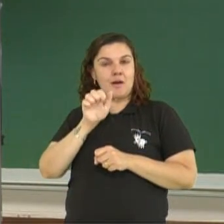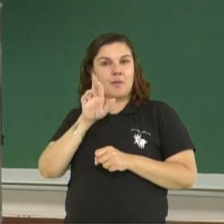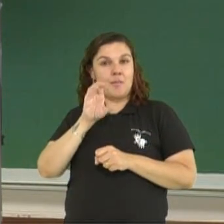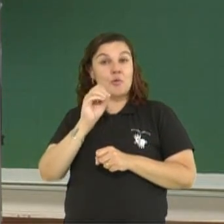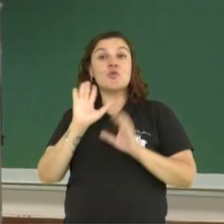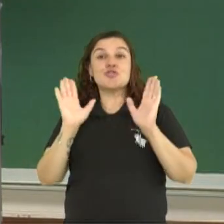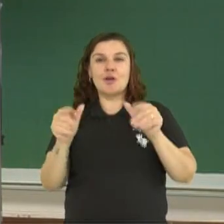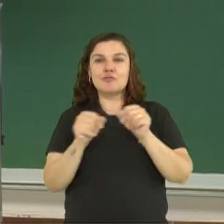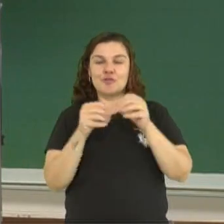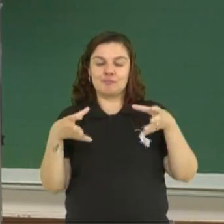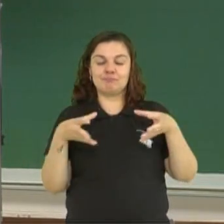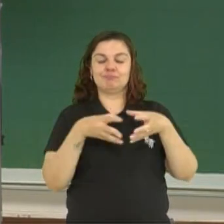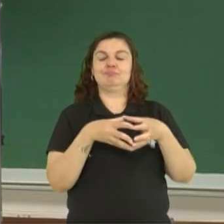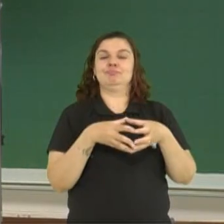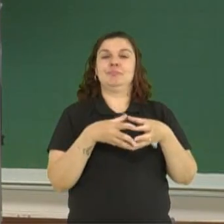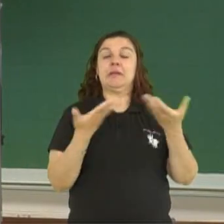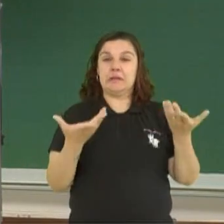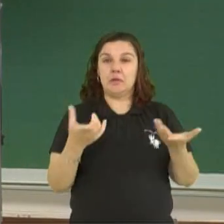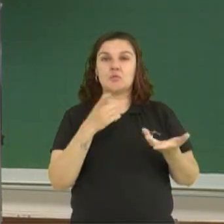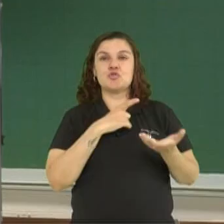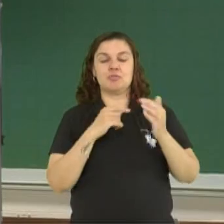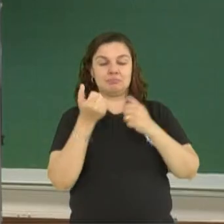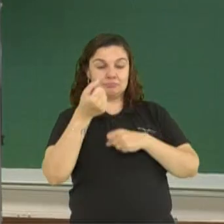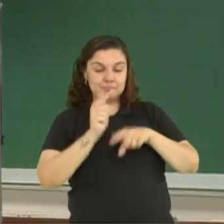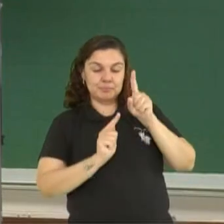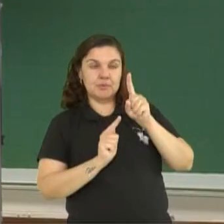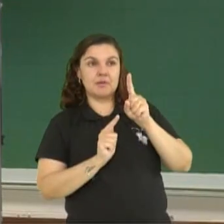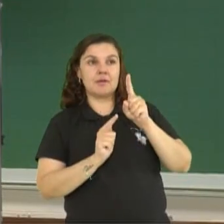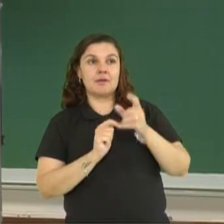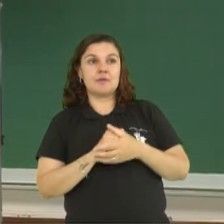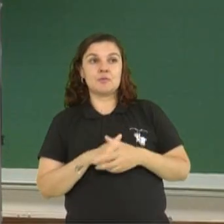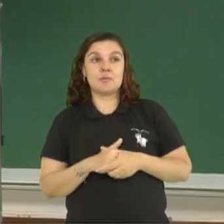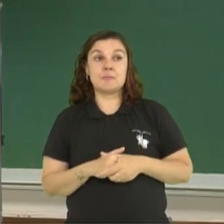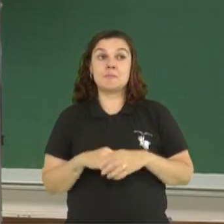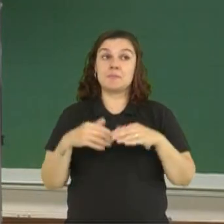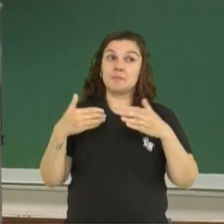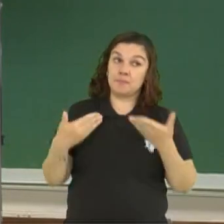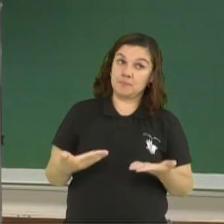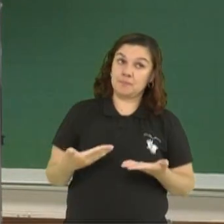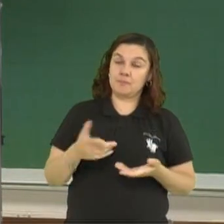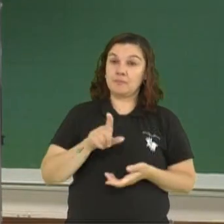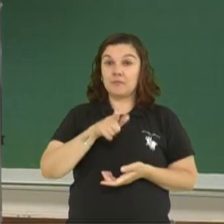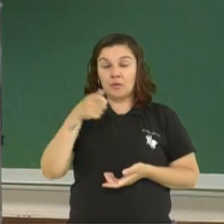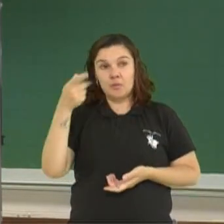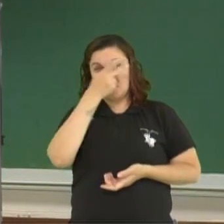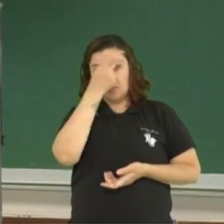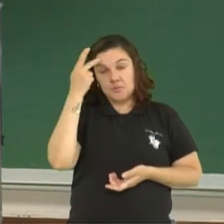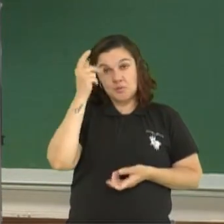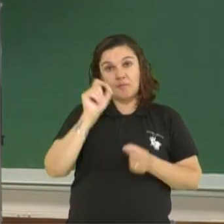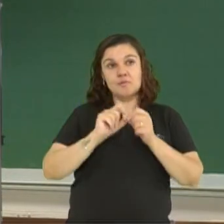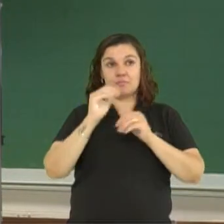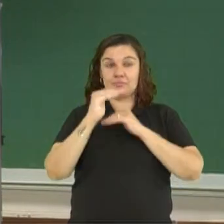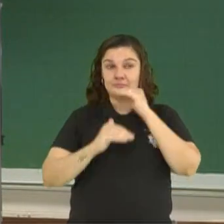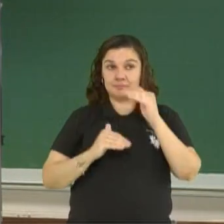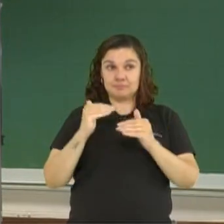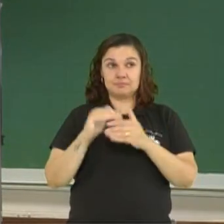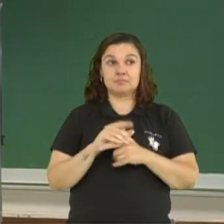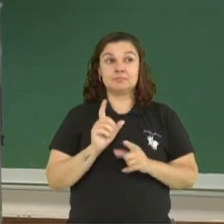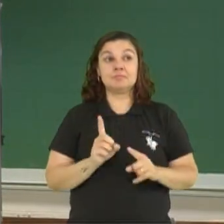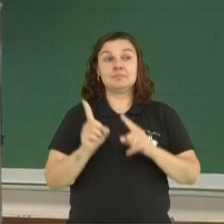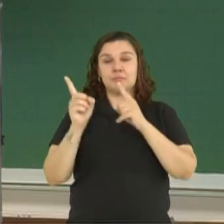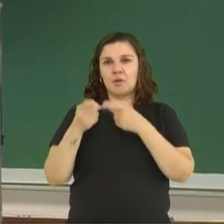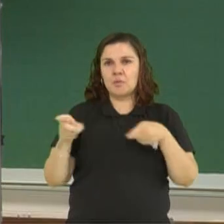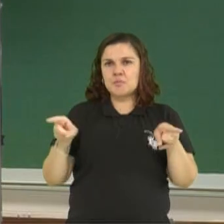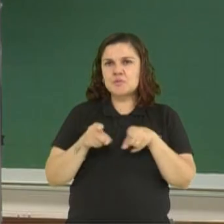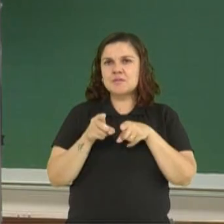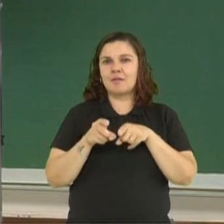Romano. Então a gente vê que existia um crescimento da arquitetura, um enriquecimento da arquitetura. E outra pessoa que fez um grande desenvolvimento na notação musical. O